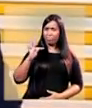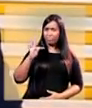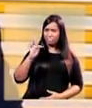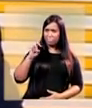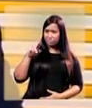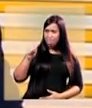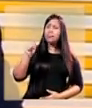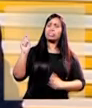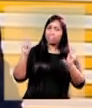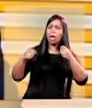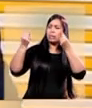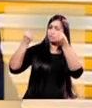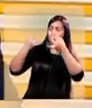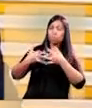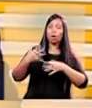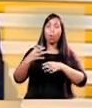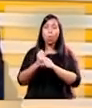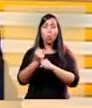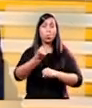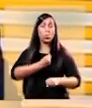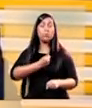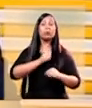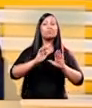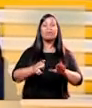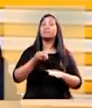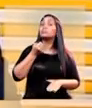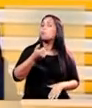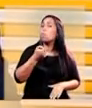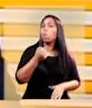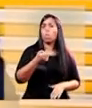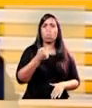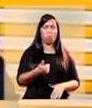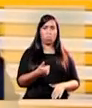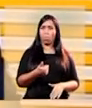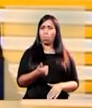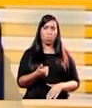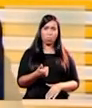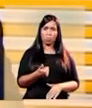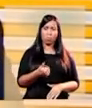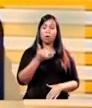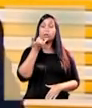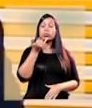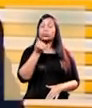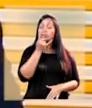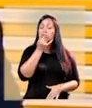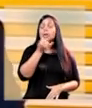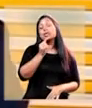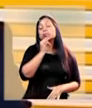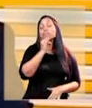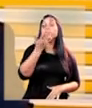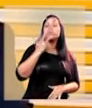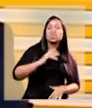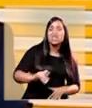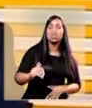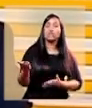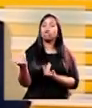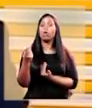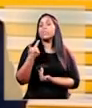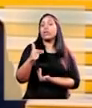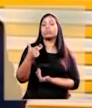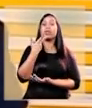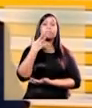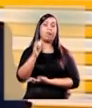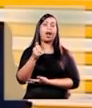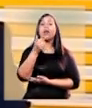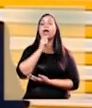pode traduzir um pouco melhor os números, mas são muito poucos aqueles casos de crianças e adolescentes que não têm